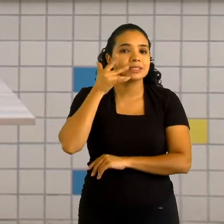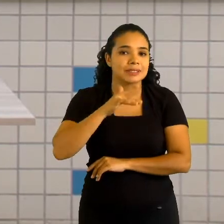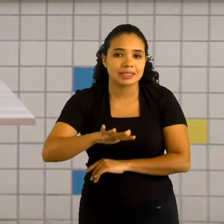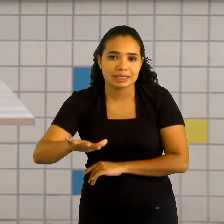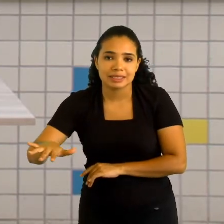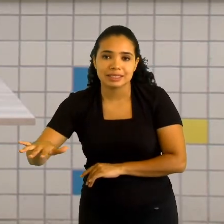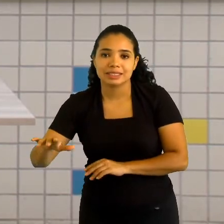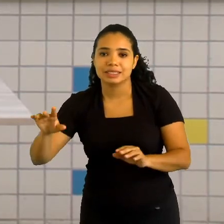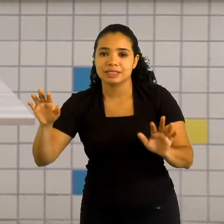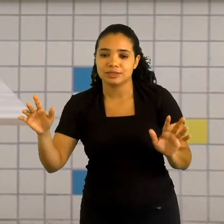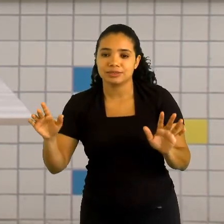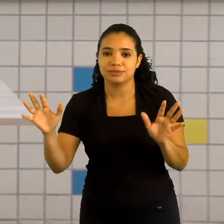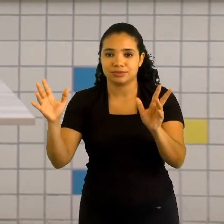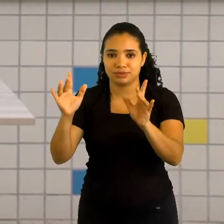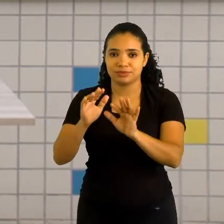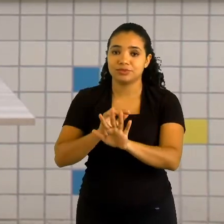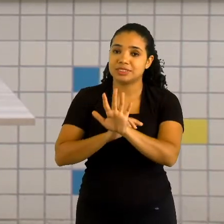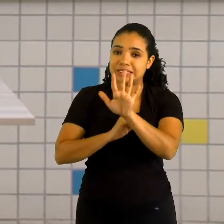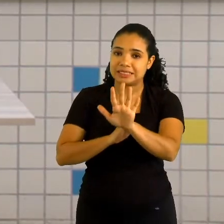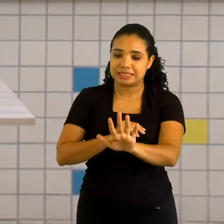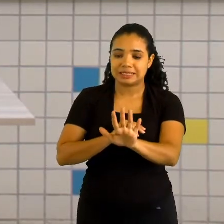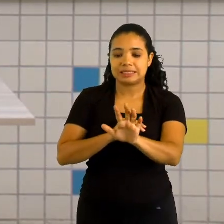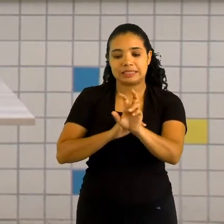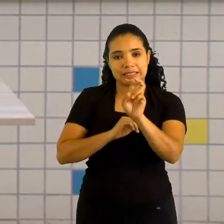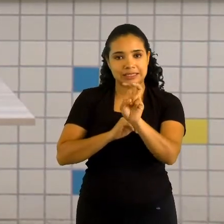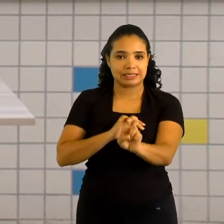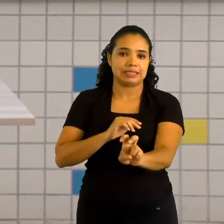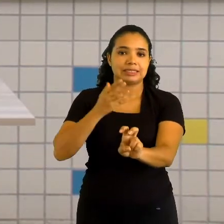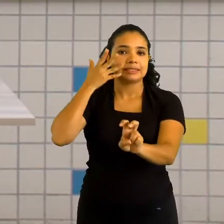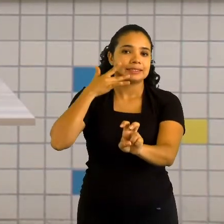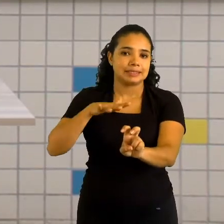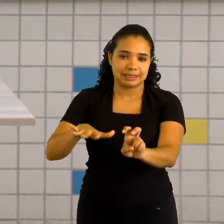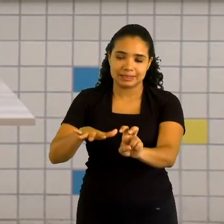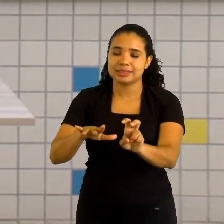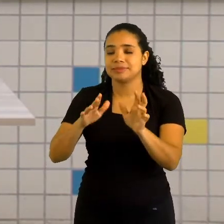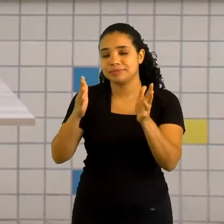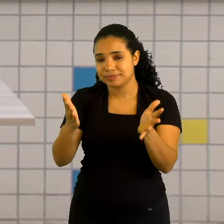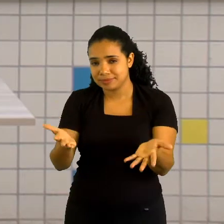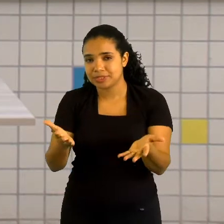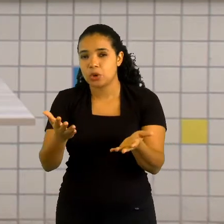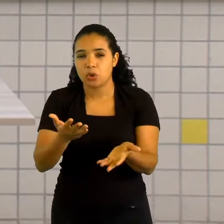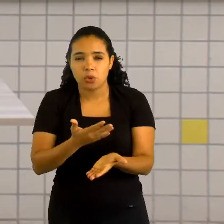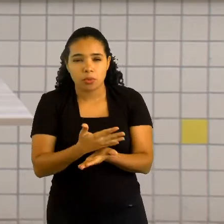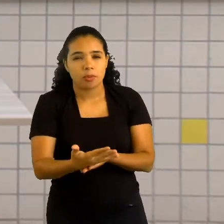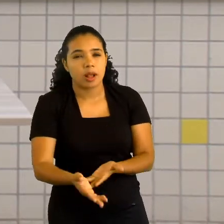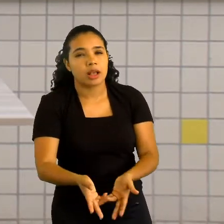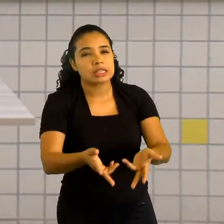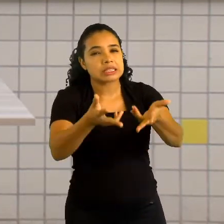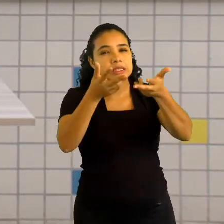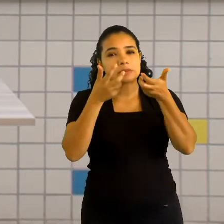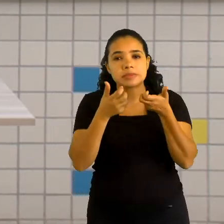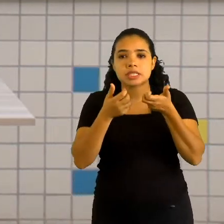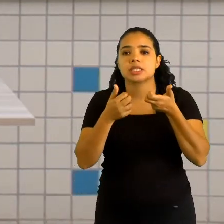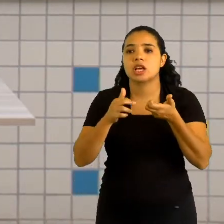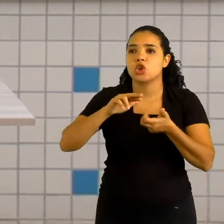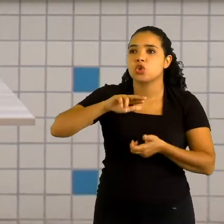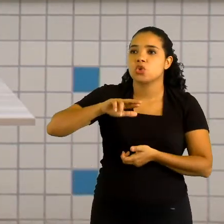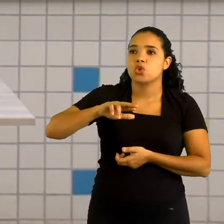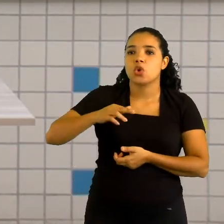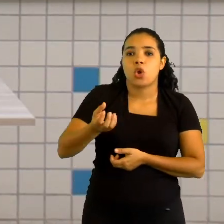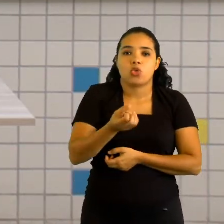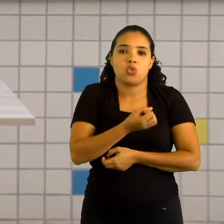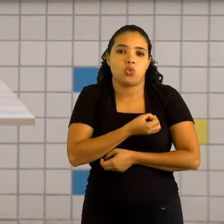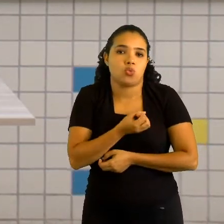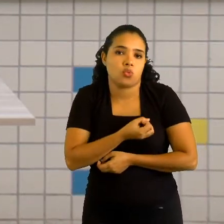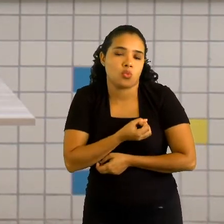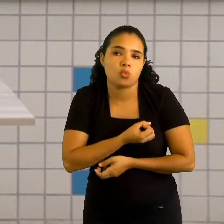se juntaram para a festa da minha irmã. É desse jeito que a gente, olha só, a gente começa a perceber que não são apenas números, né?